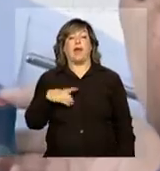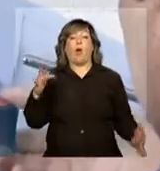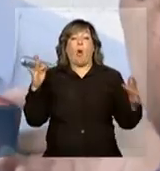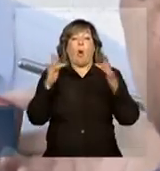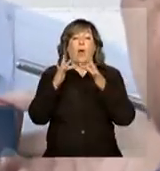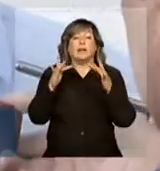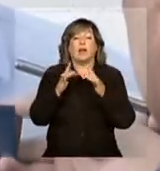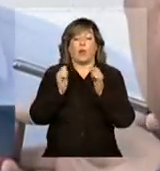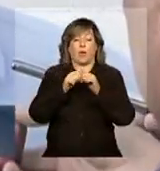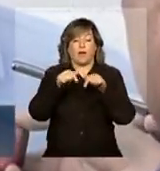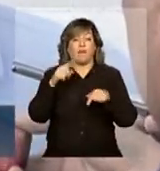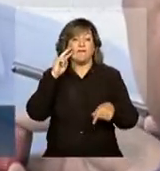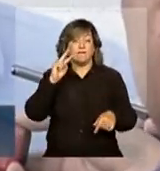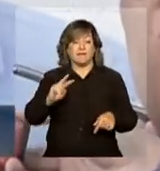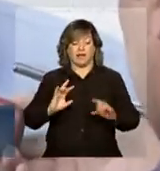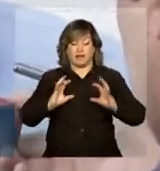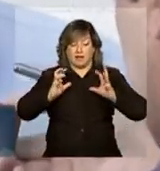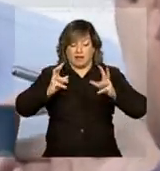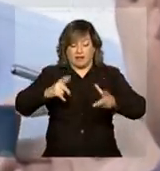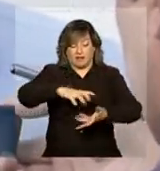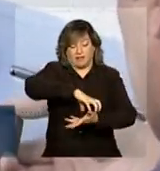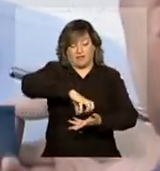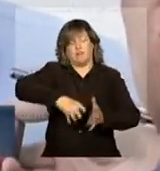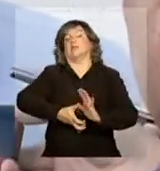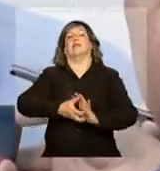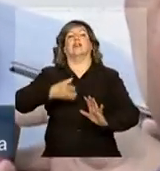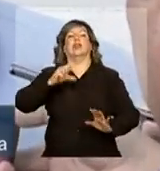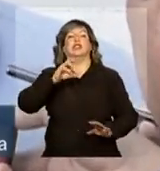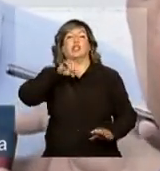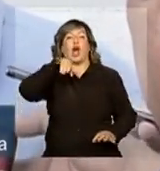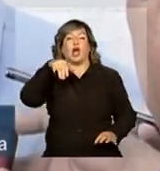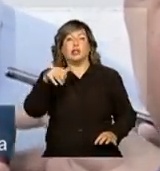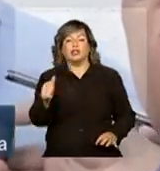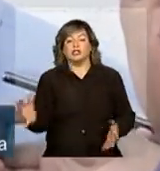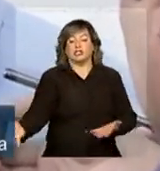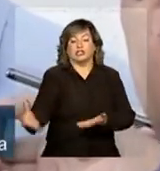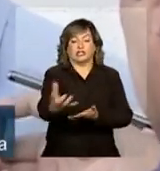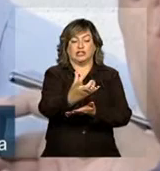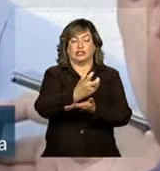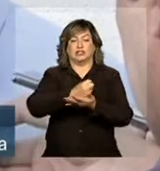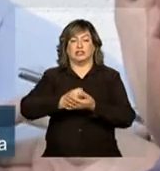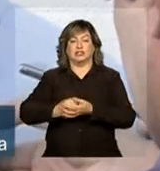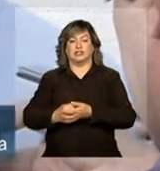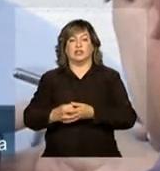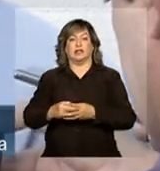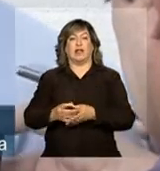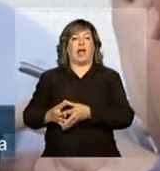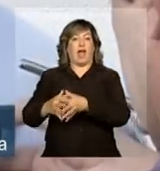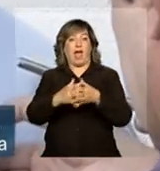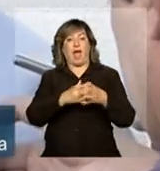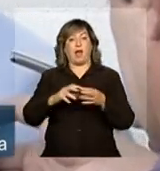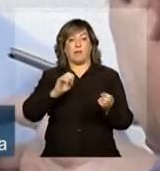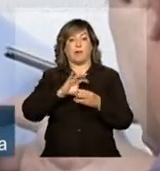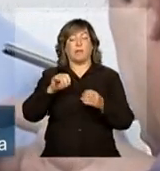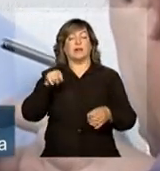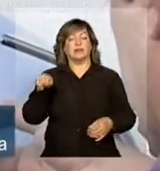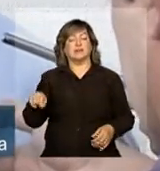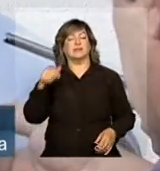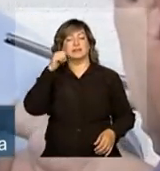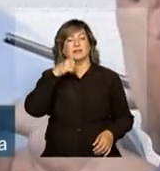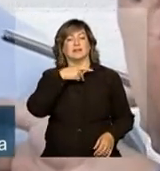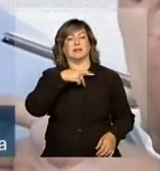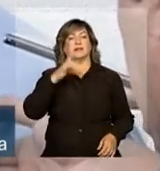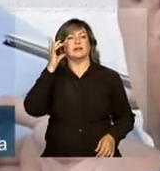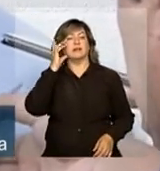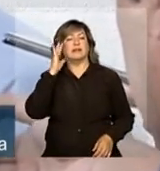uma colheitadeira colhendo, vê aquela soja sair ali do campo, indo pro caminhão. Isso vai com certeza